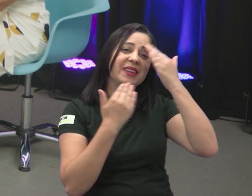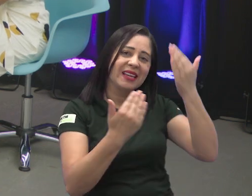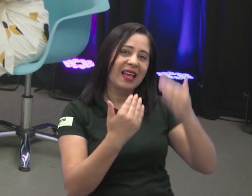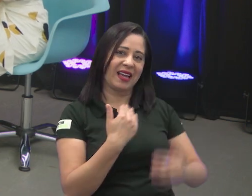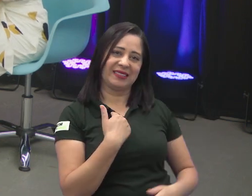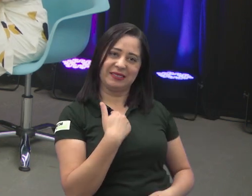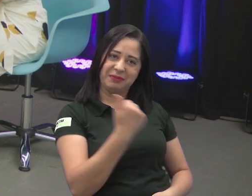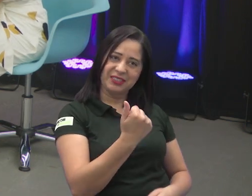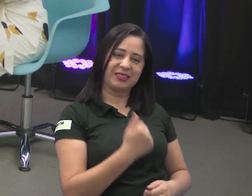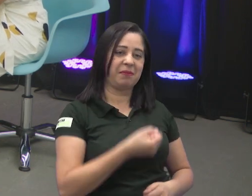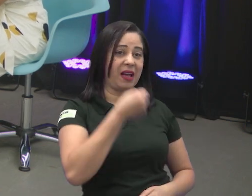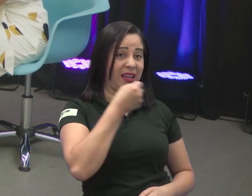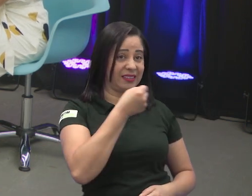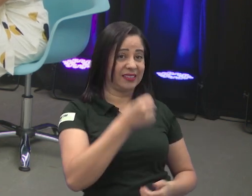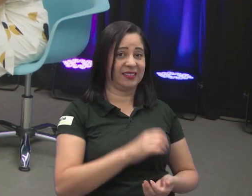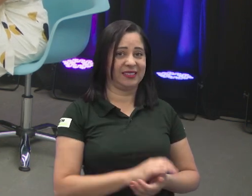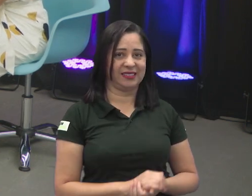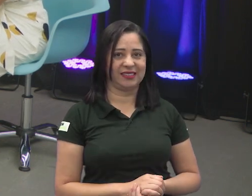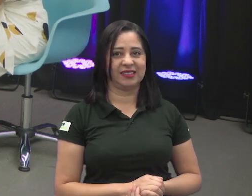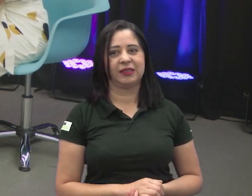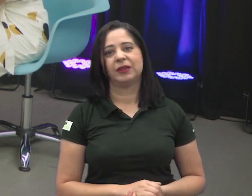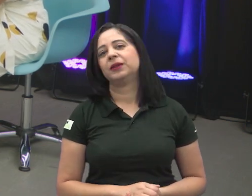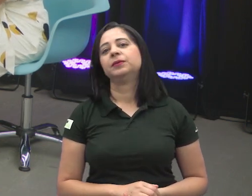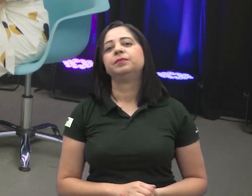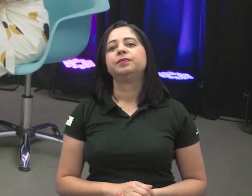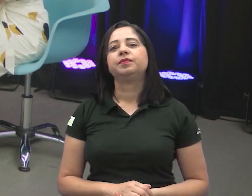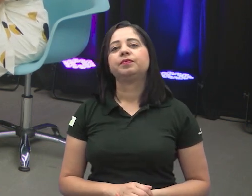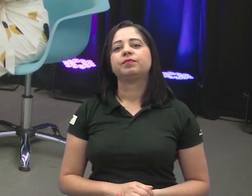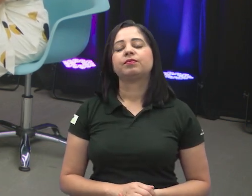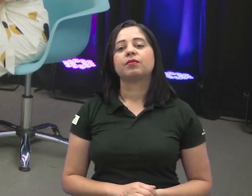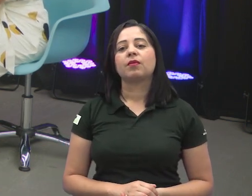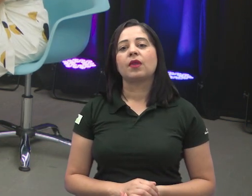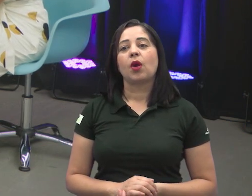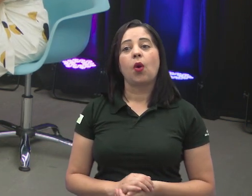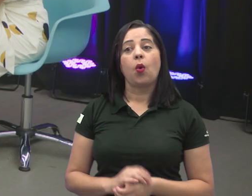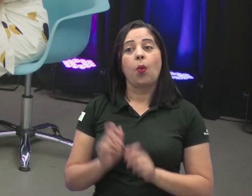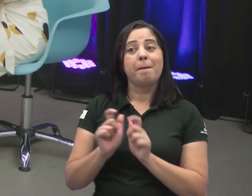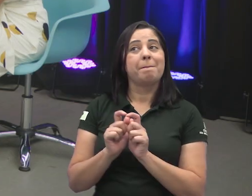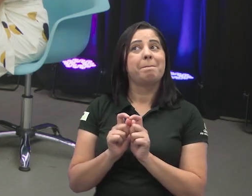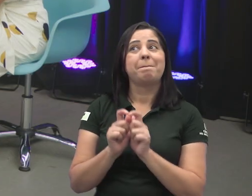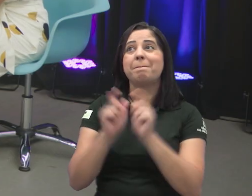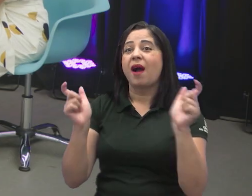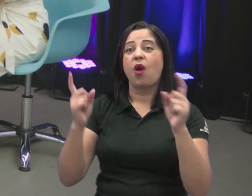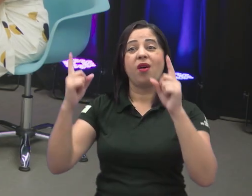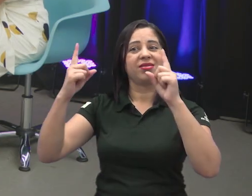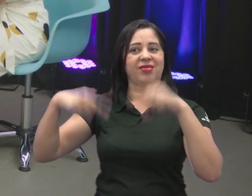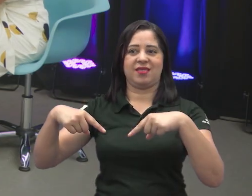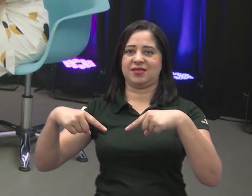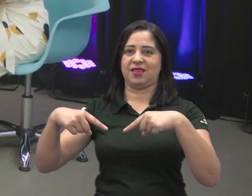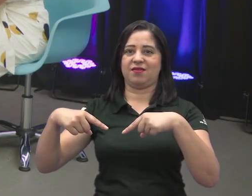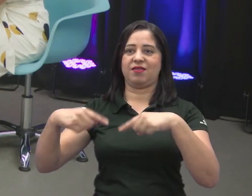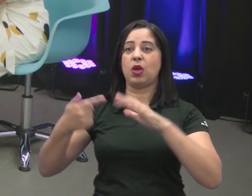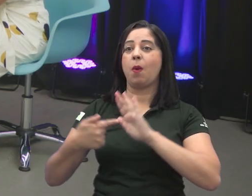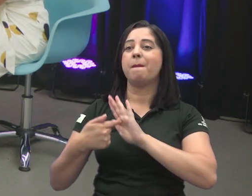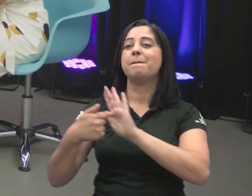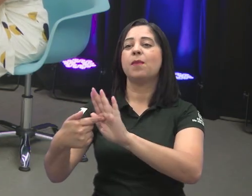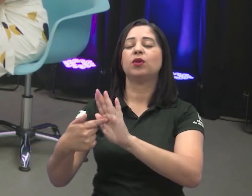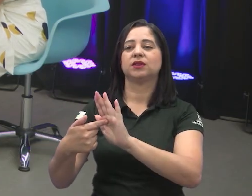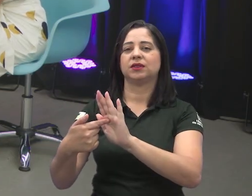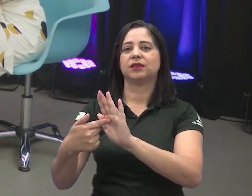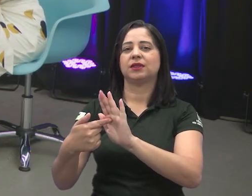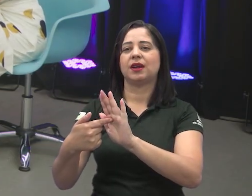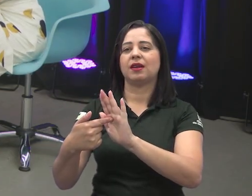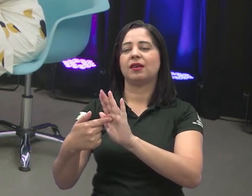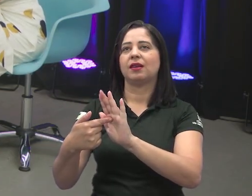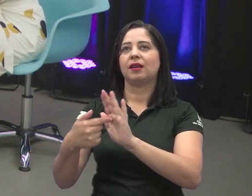É uma grande alegria estar aqui. Qual é o maior desafio para você retratar a dor da perda de memória